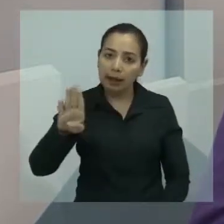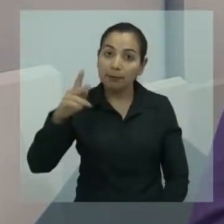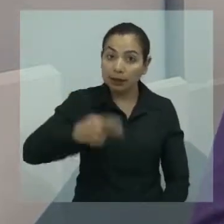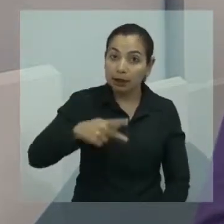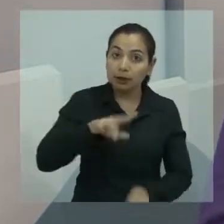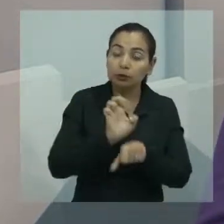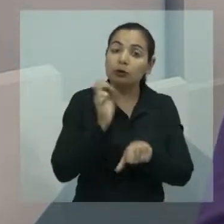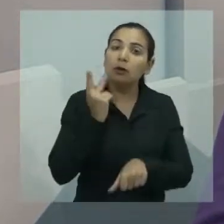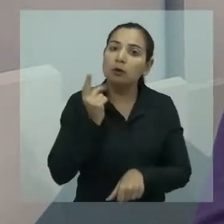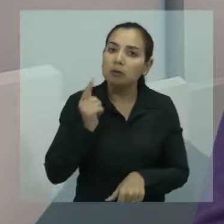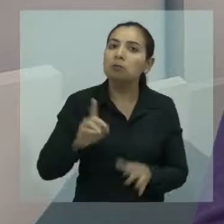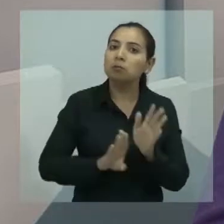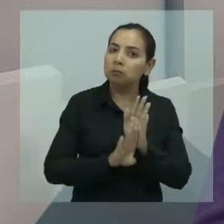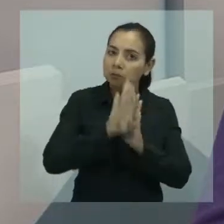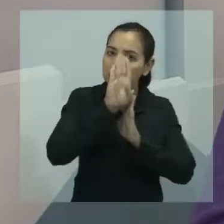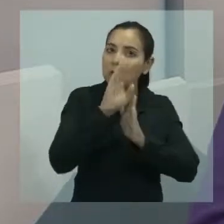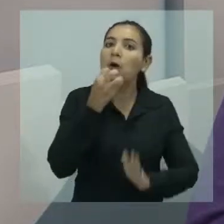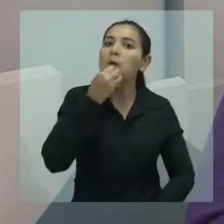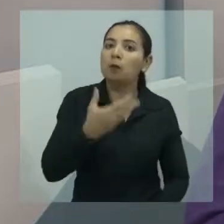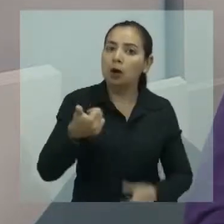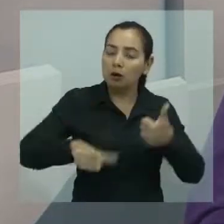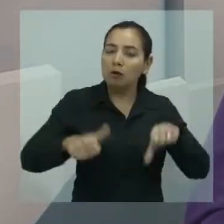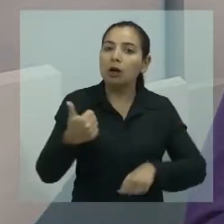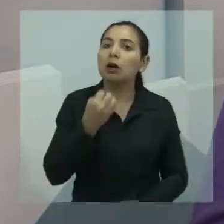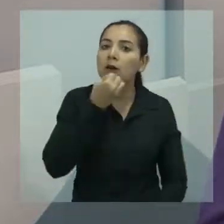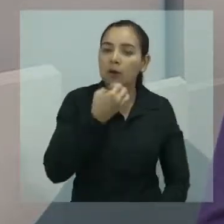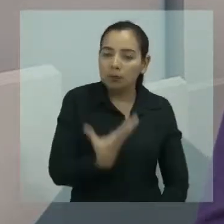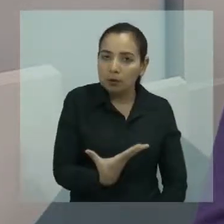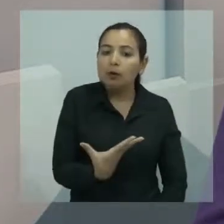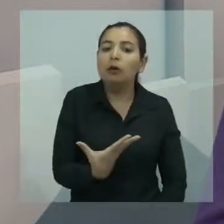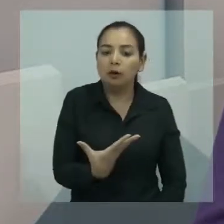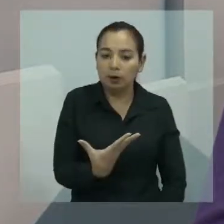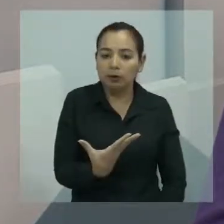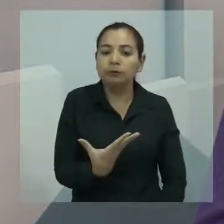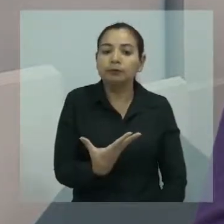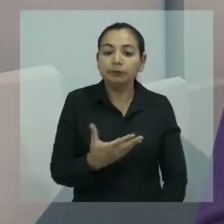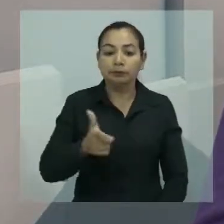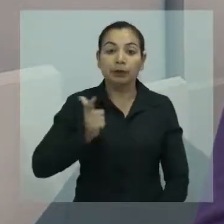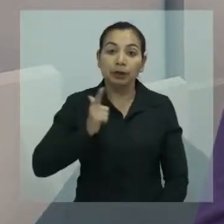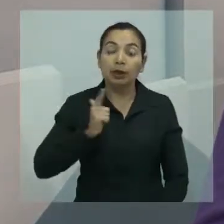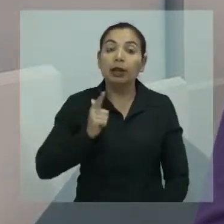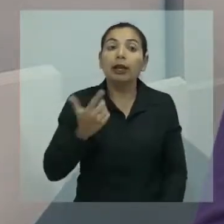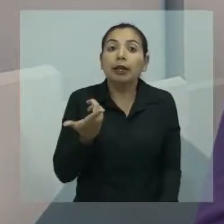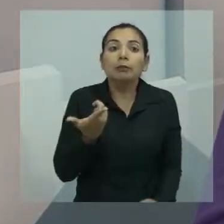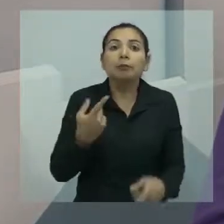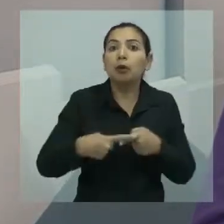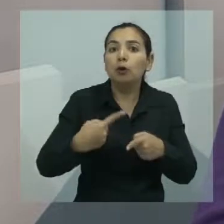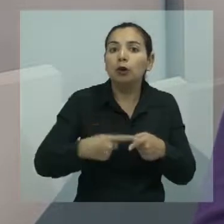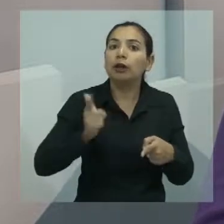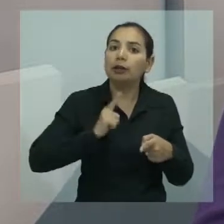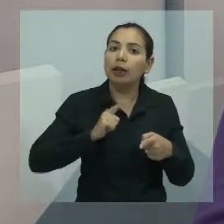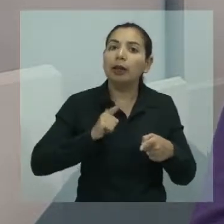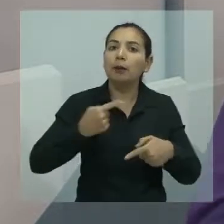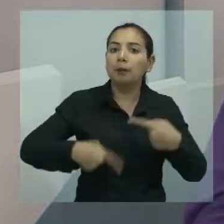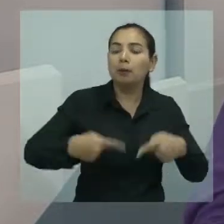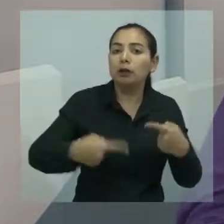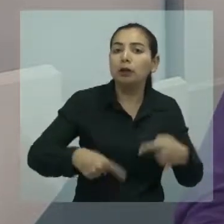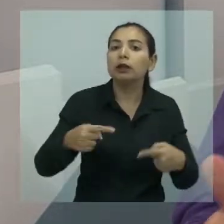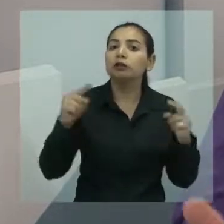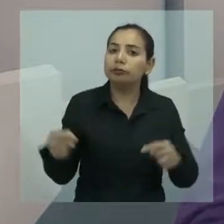3 IDEBs, o estado do Ceará se destacou, conseguiu avançar, assim, de forma bem representativa, e